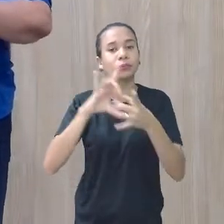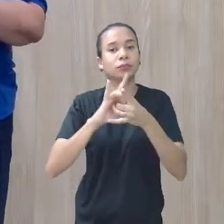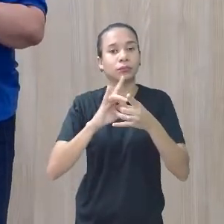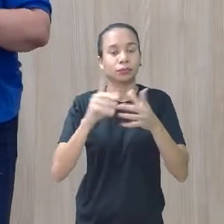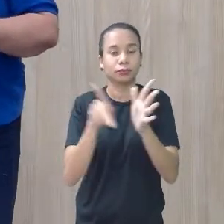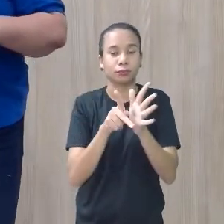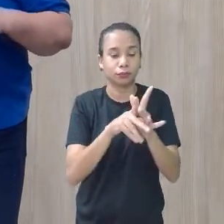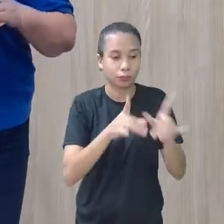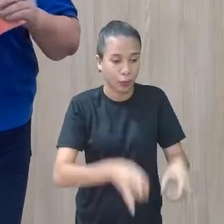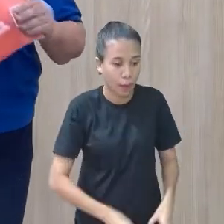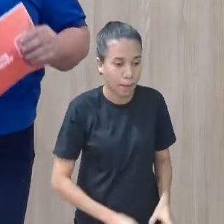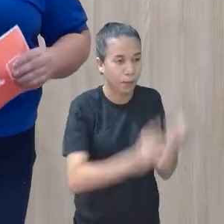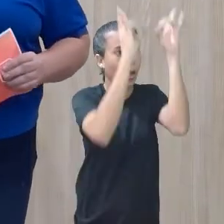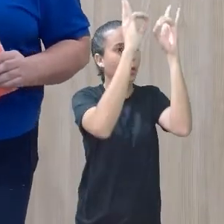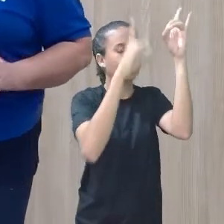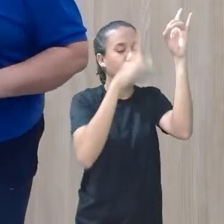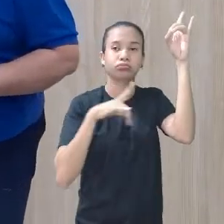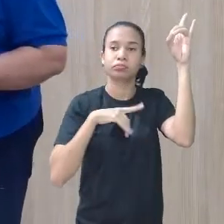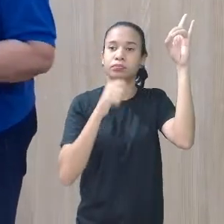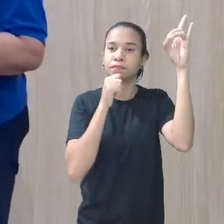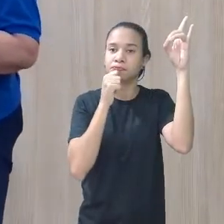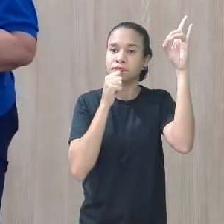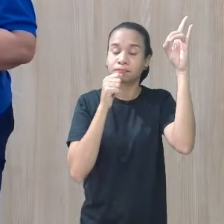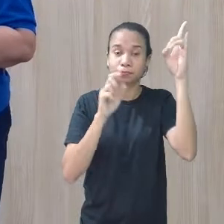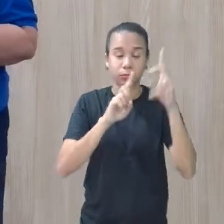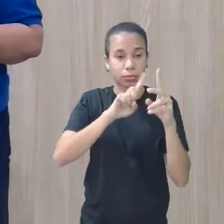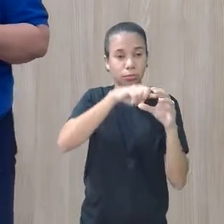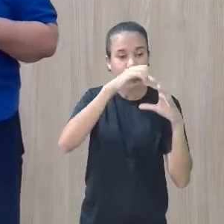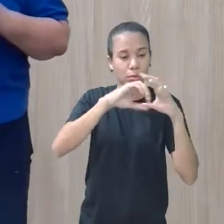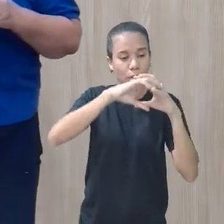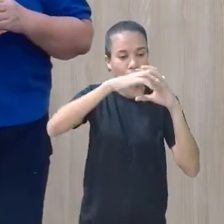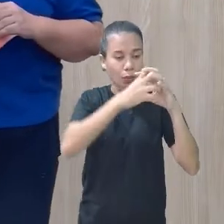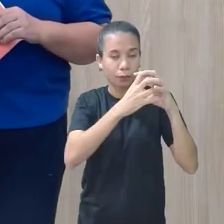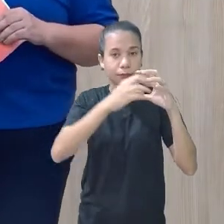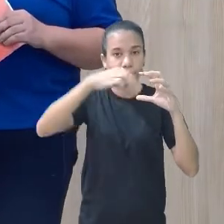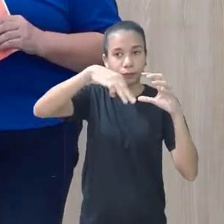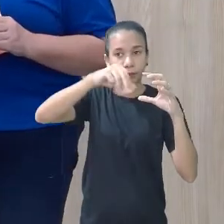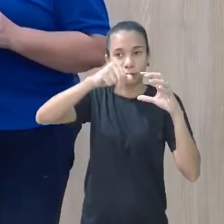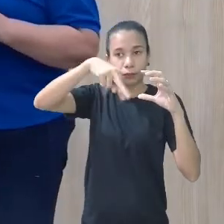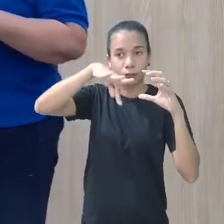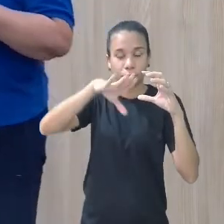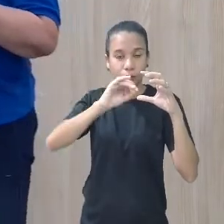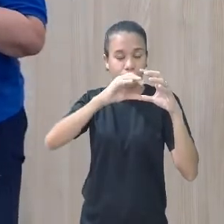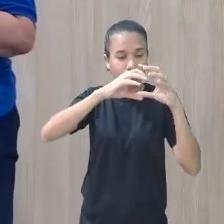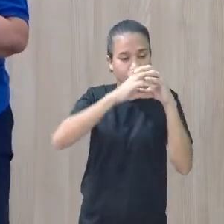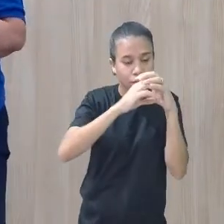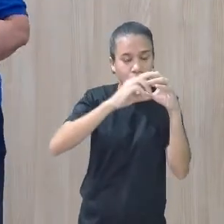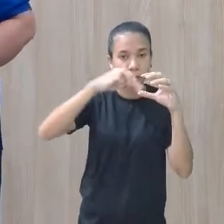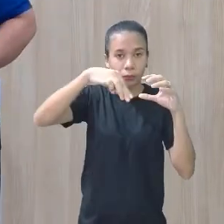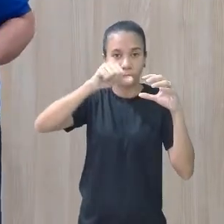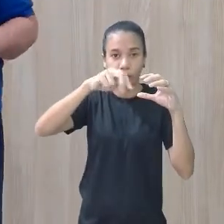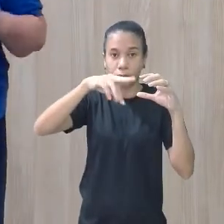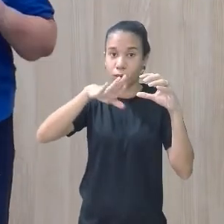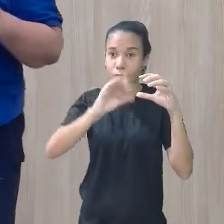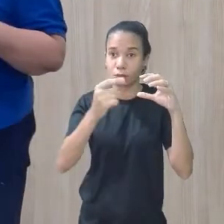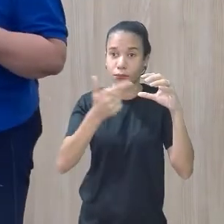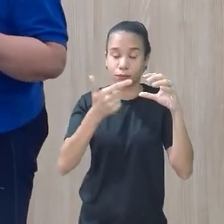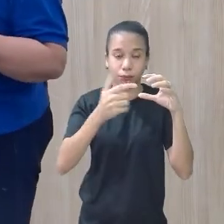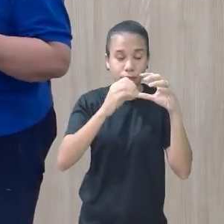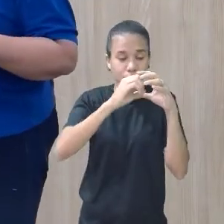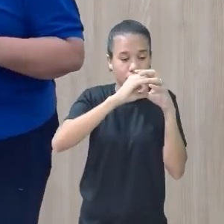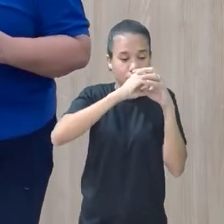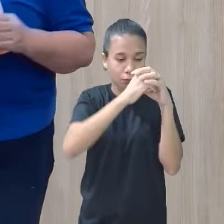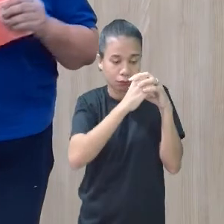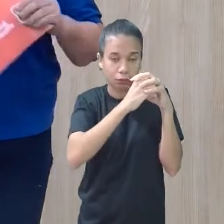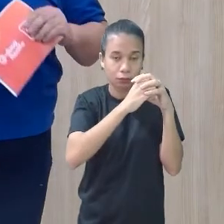fincados os alicerces para as construções. Mas depois nós temos o manto superior, o manto inferior, o